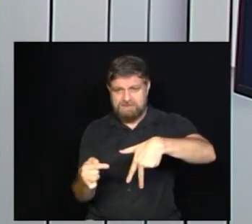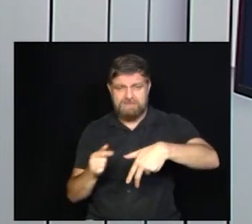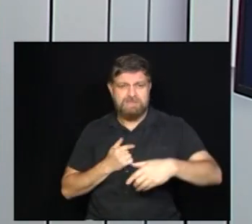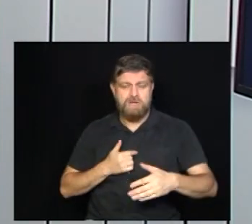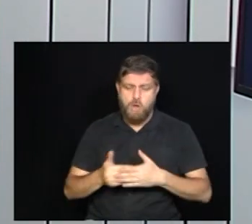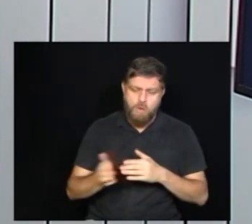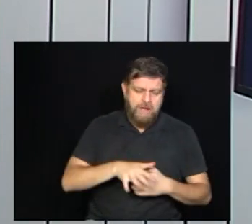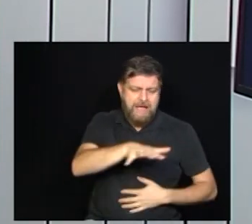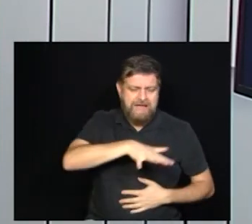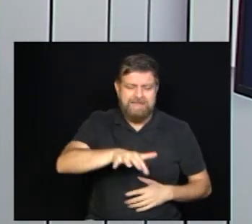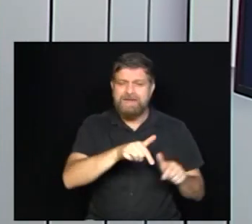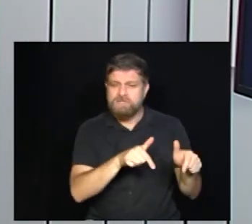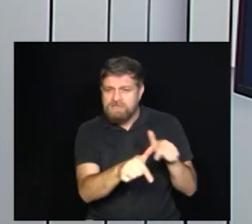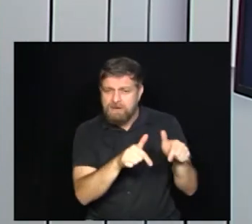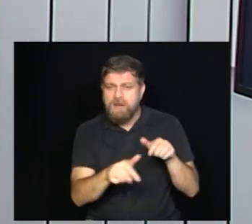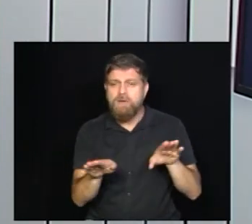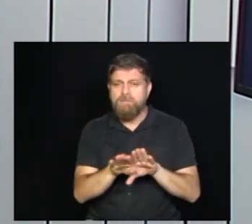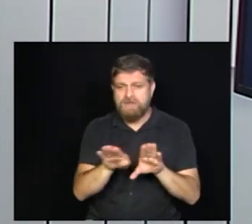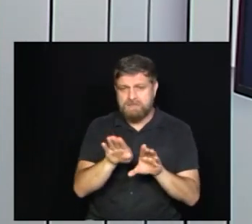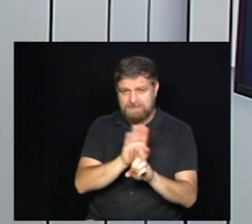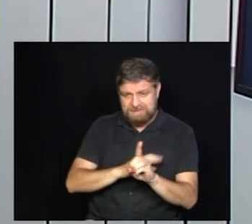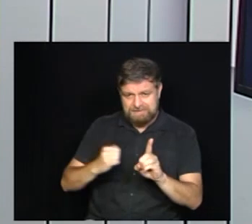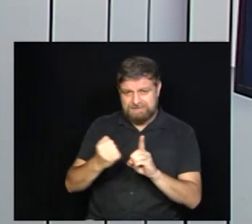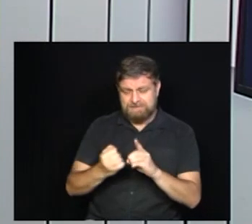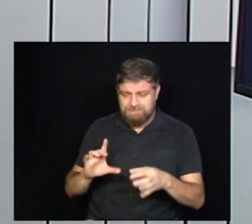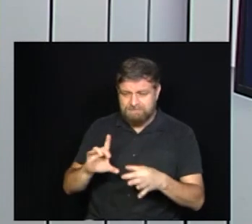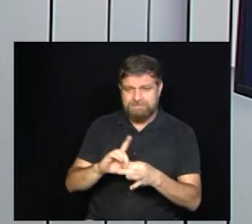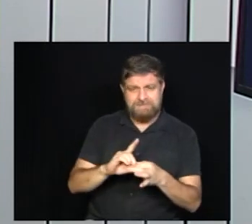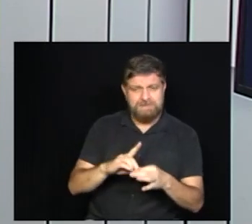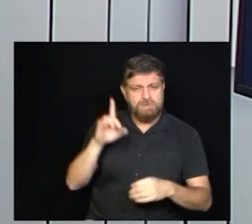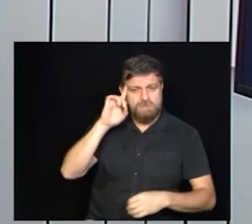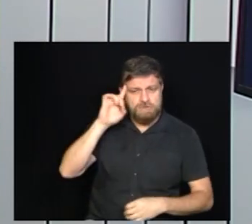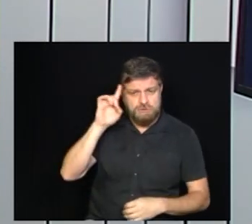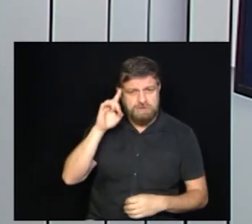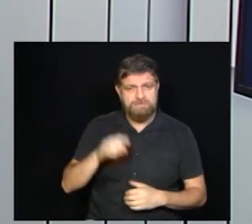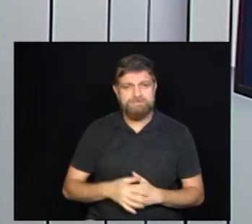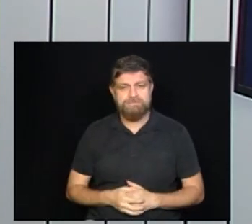no mercado de trabalho, mas também durante o dia a dia.